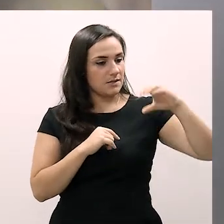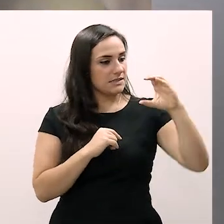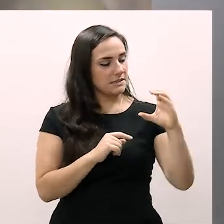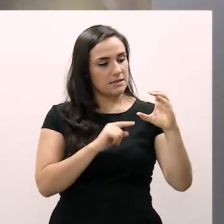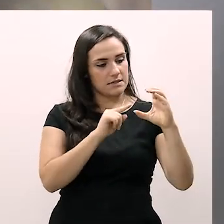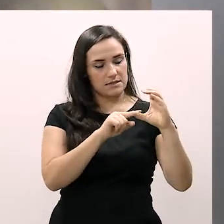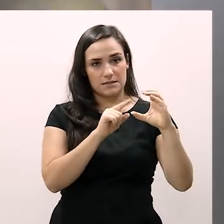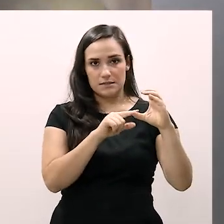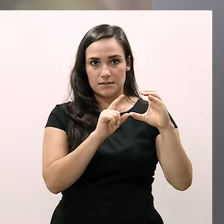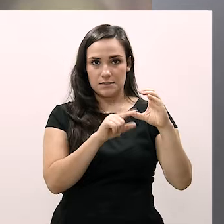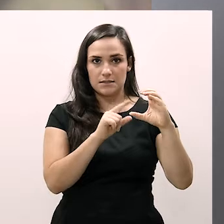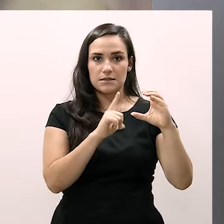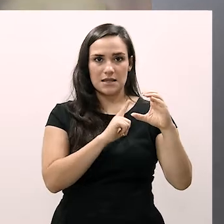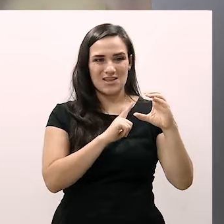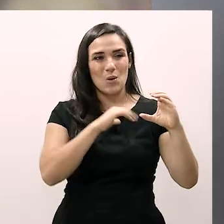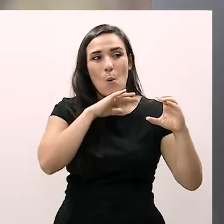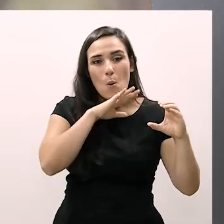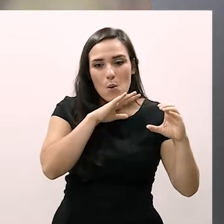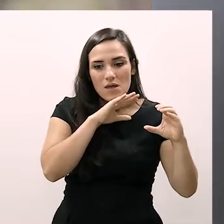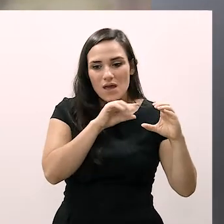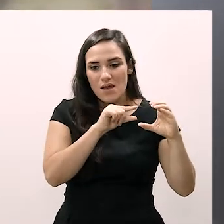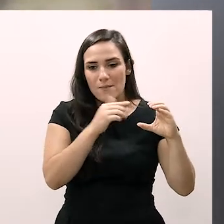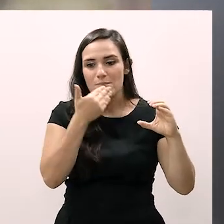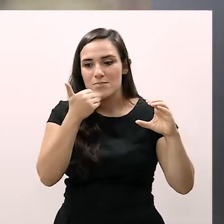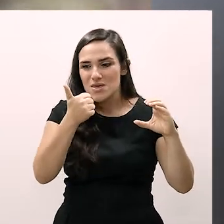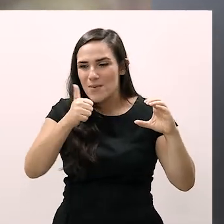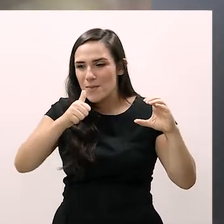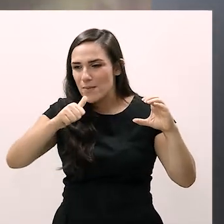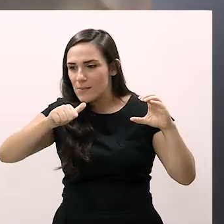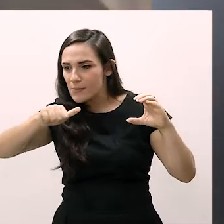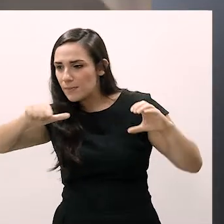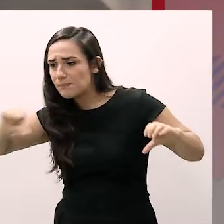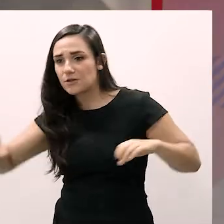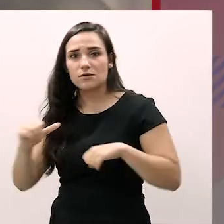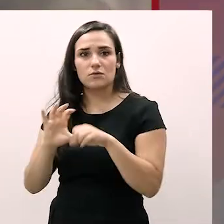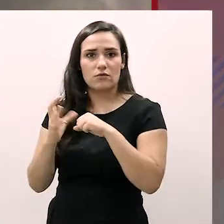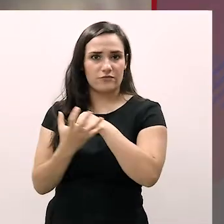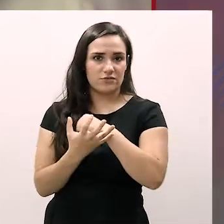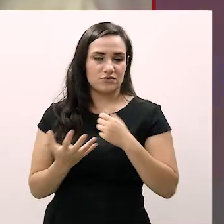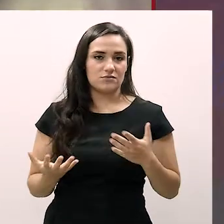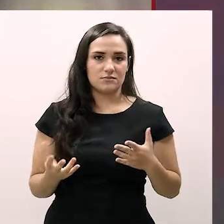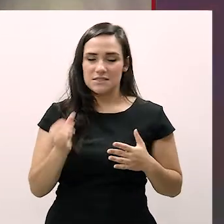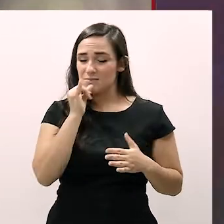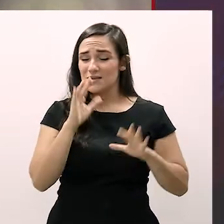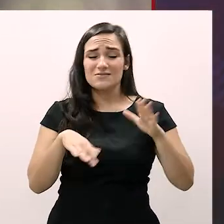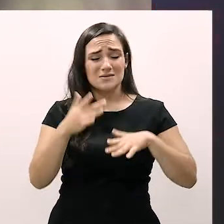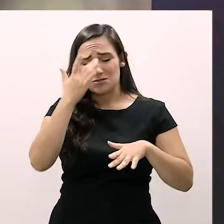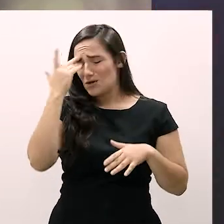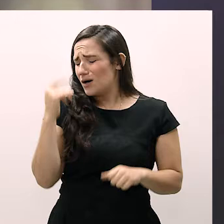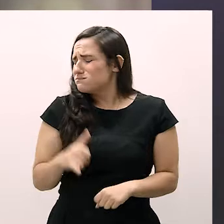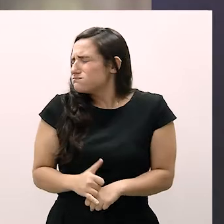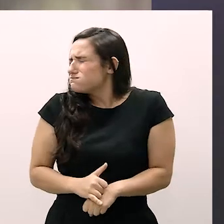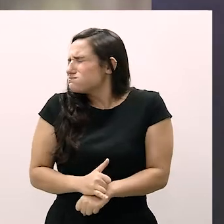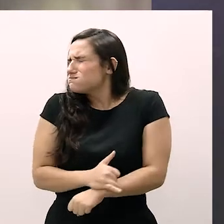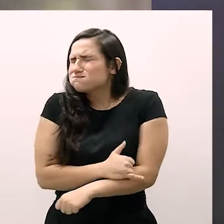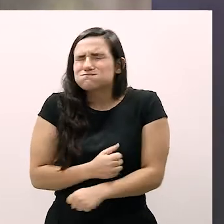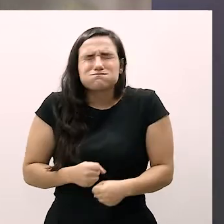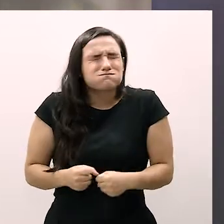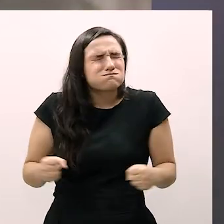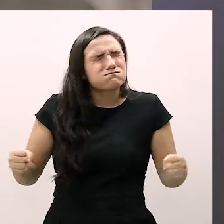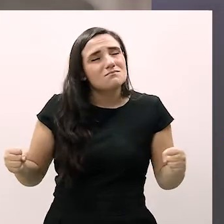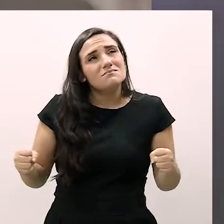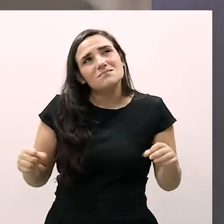Existe já comparativo em relação a isso. Então, muitas vezes o paciente é muito pesado. Vamos, hipoteticamente, colocar um doente aí